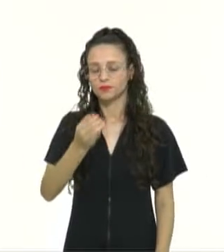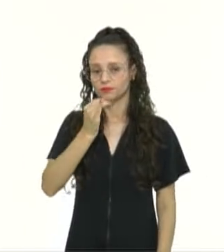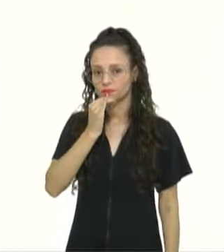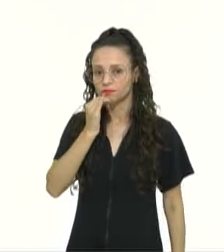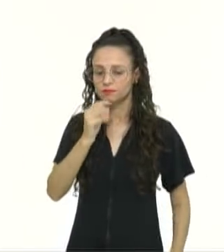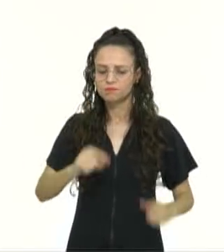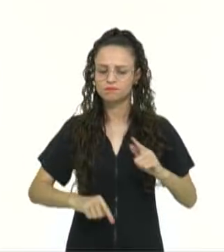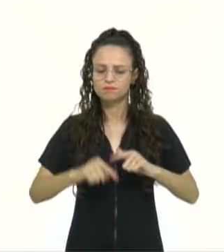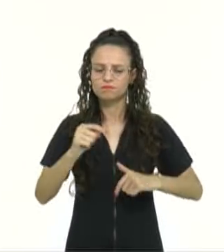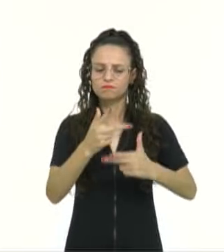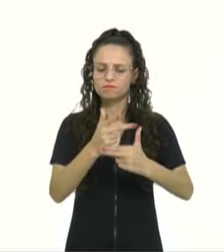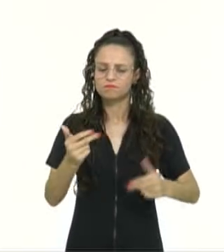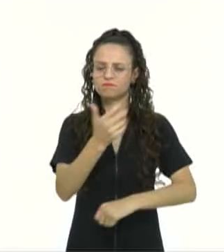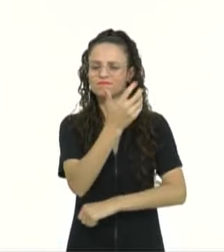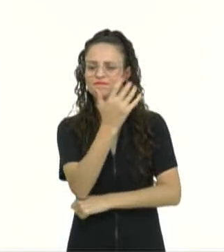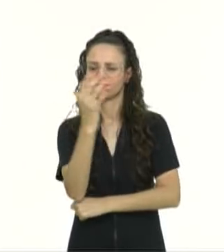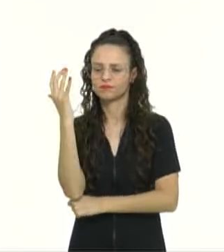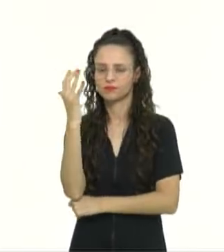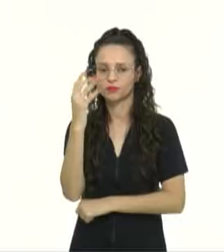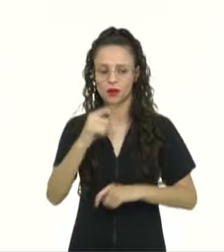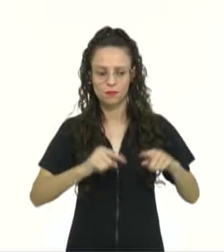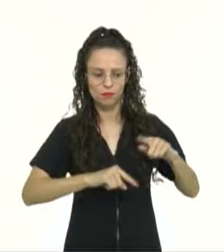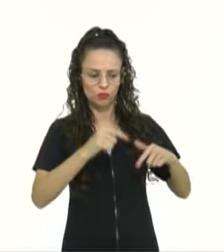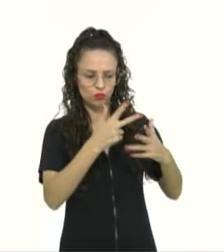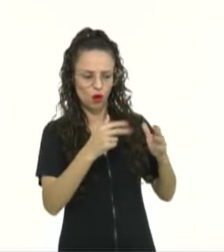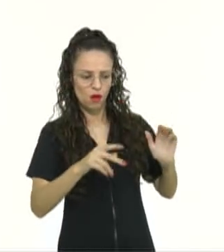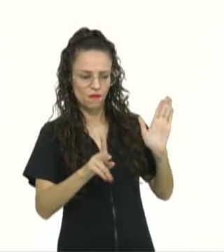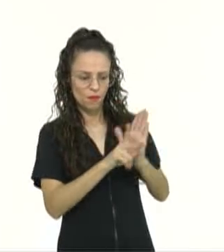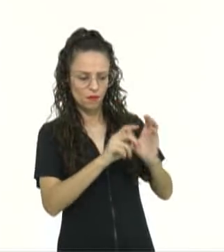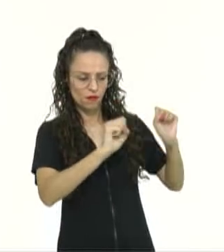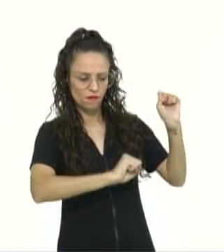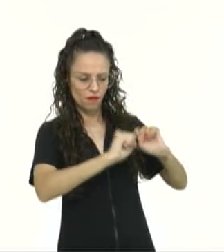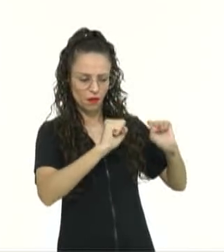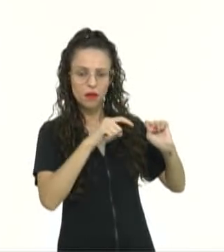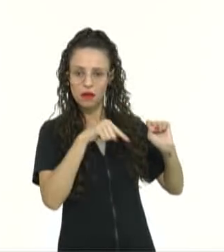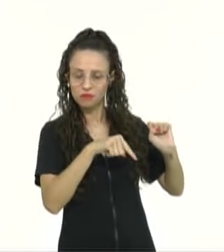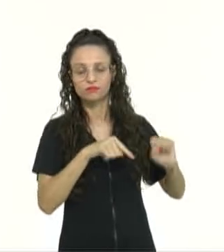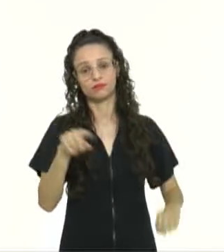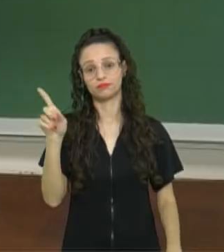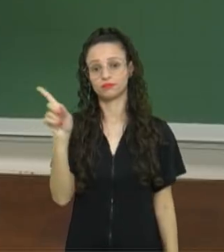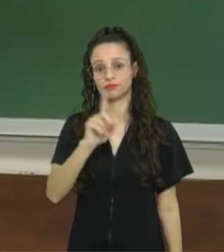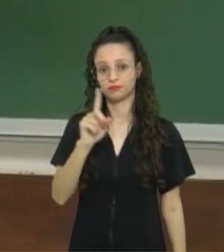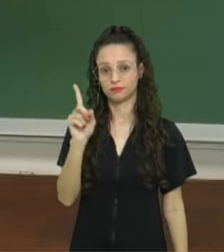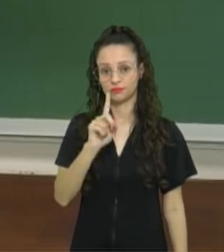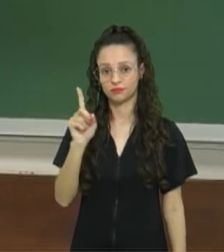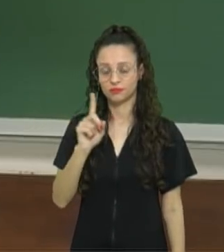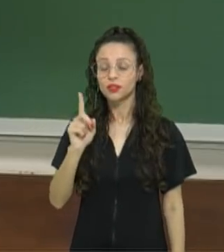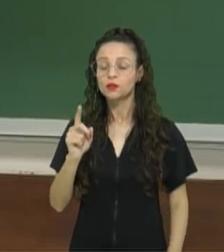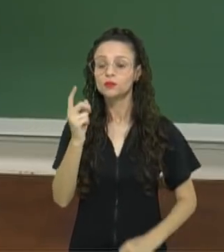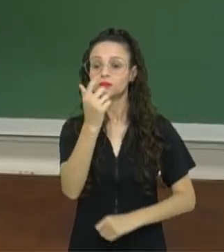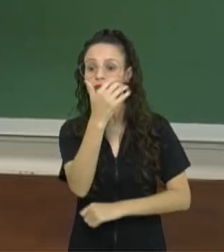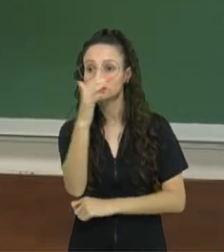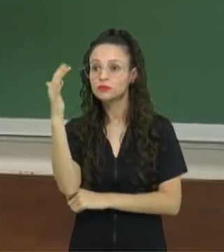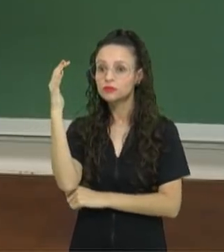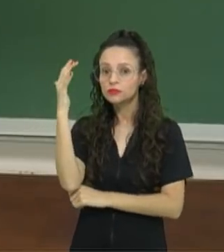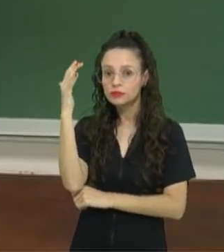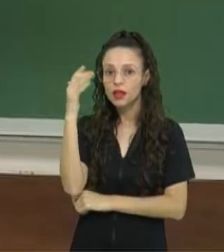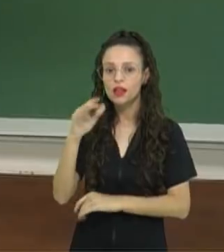de recursos naturais os produtos fabricados nas indústrias? Não, né? Os recursos naturais, eles